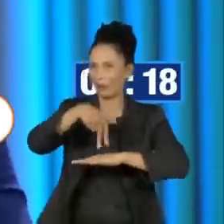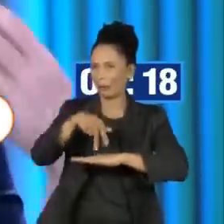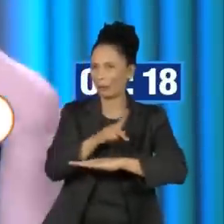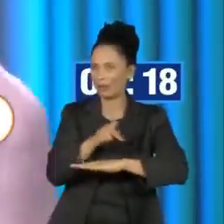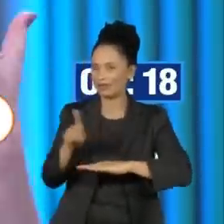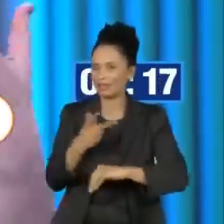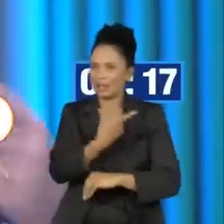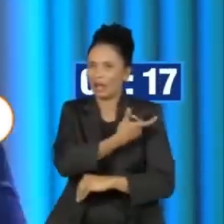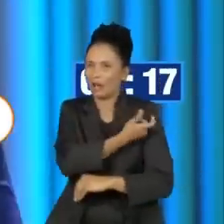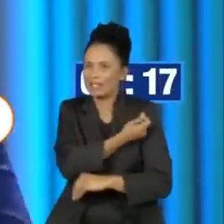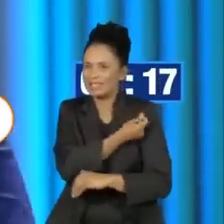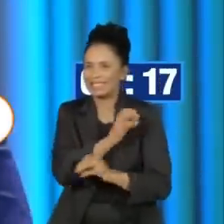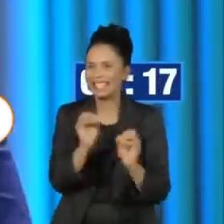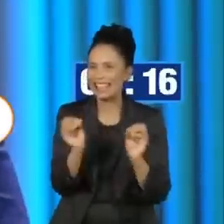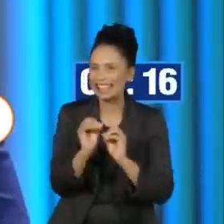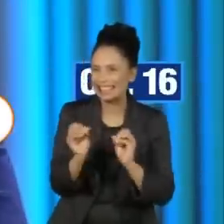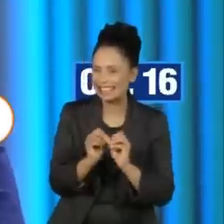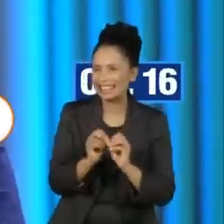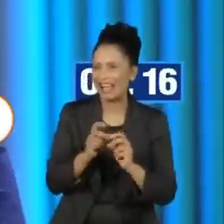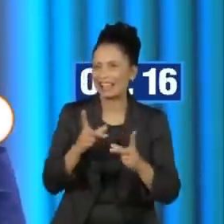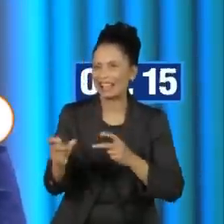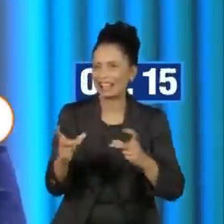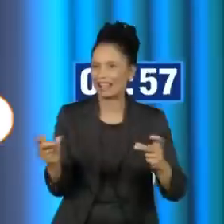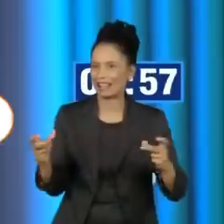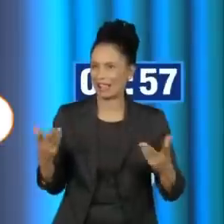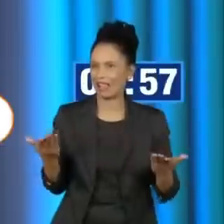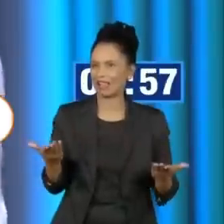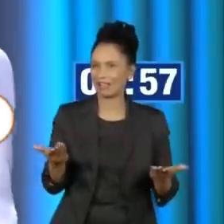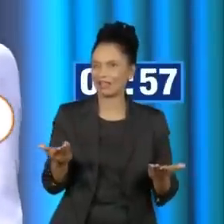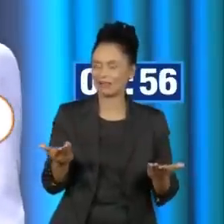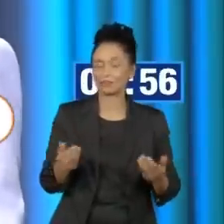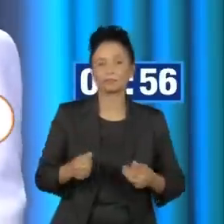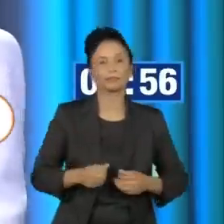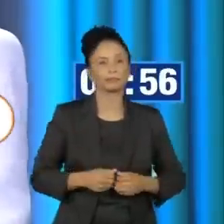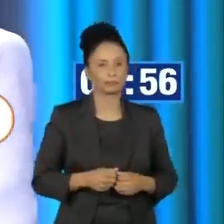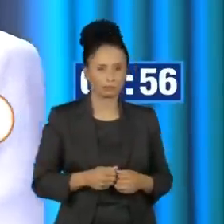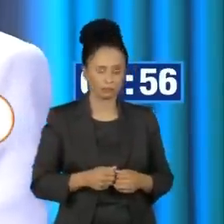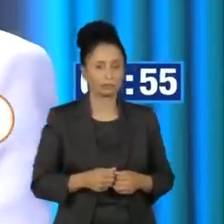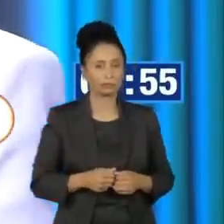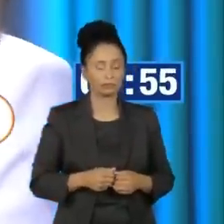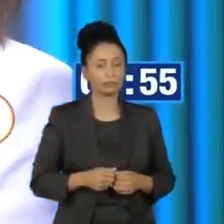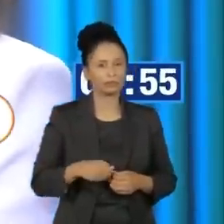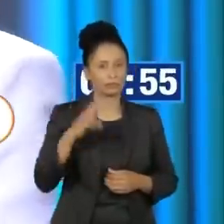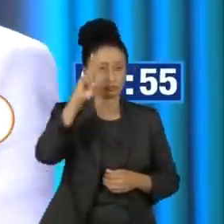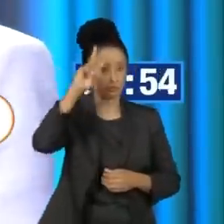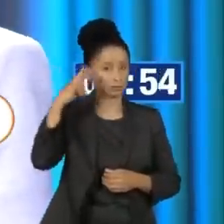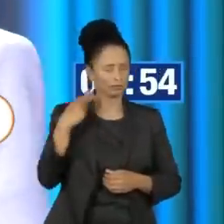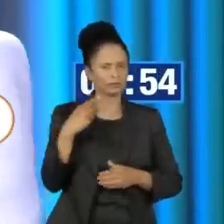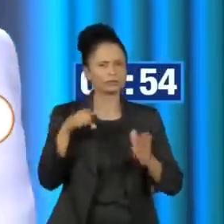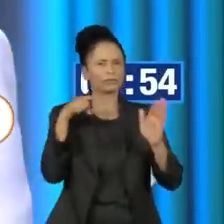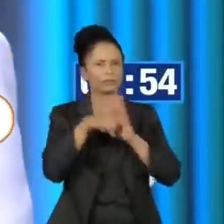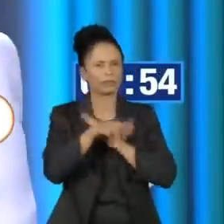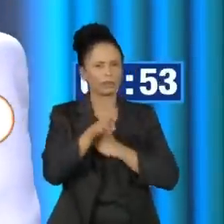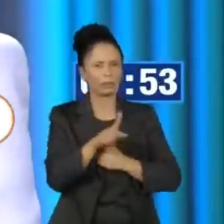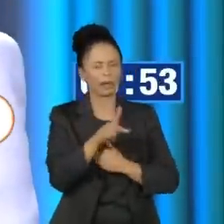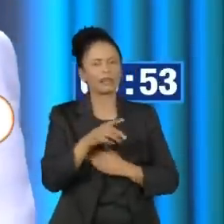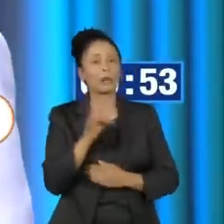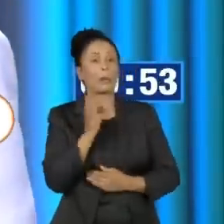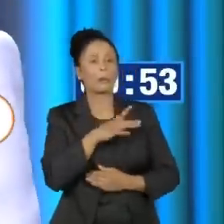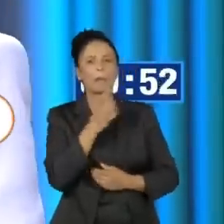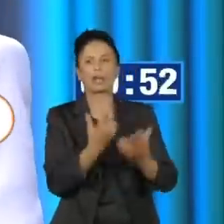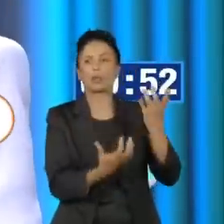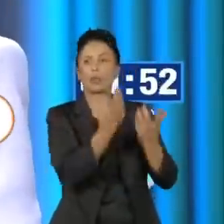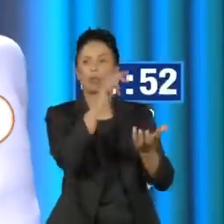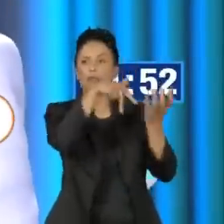vacina na hora certa no braço de milhões de brasileiros Soraia perguntou ao padre kelmo se ele tinha medo de ir para o inferno